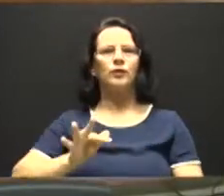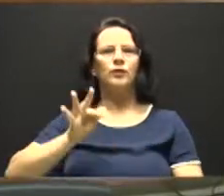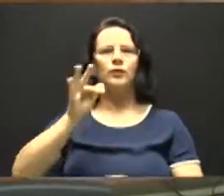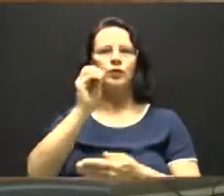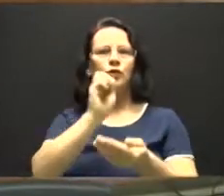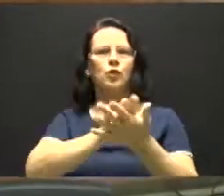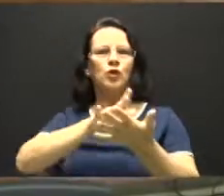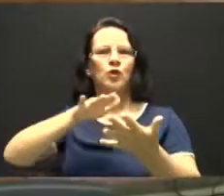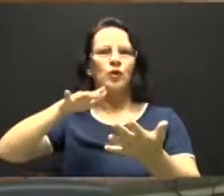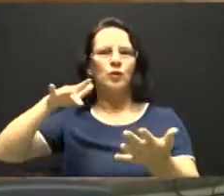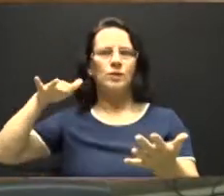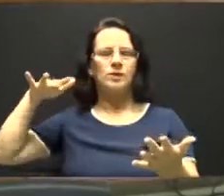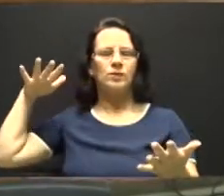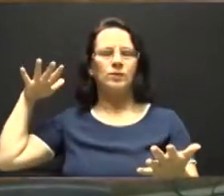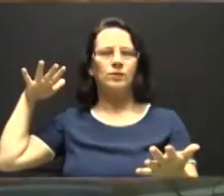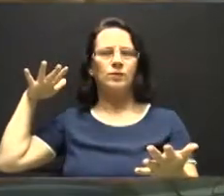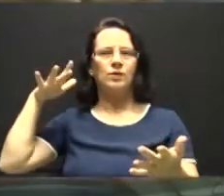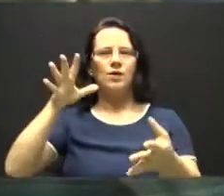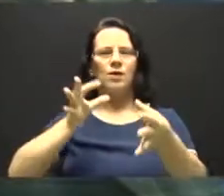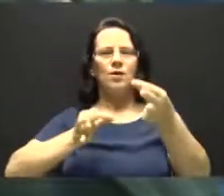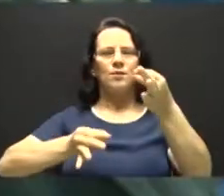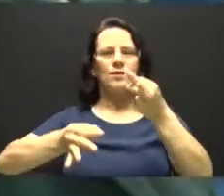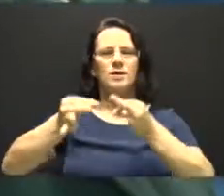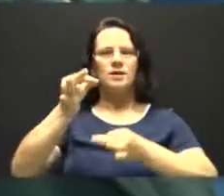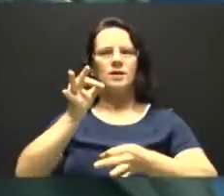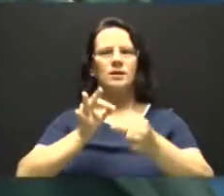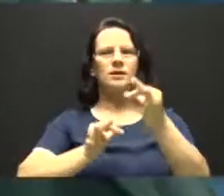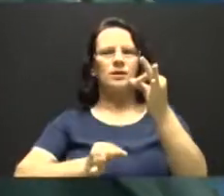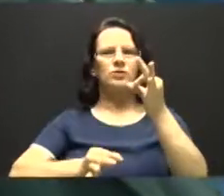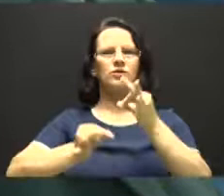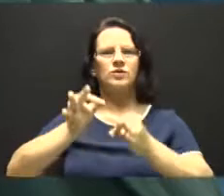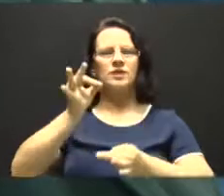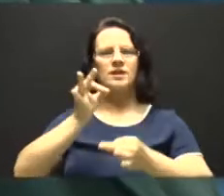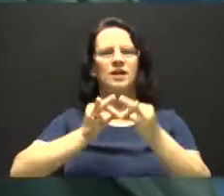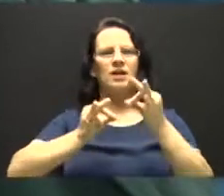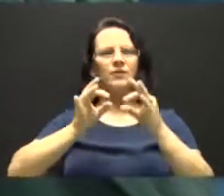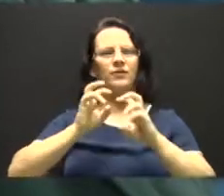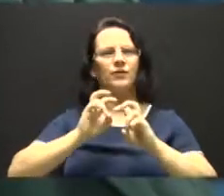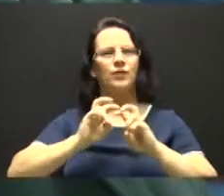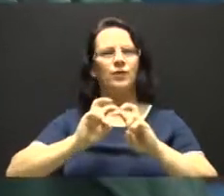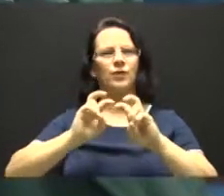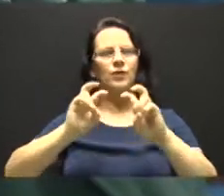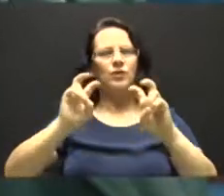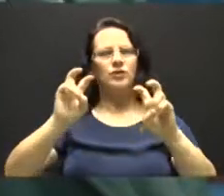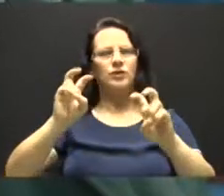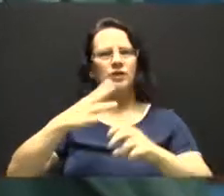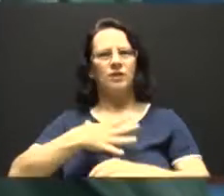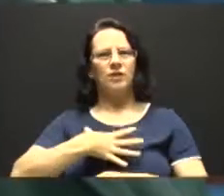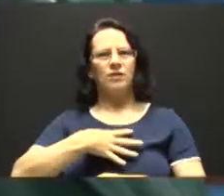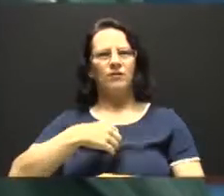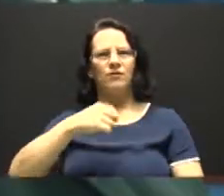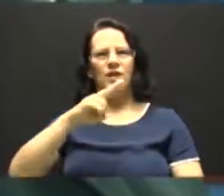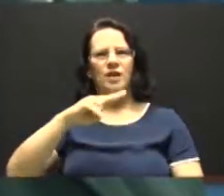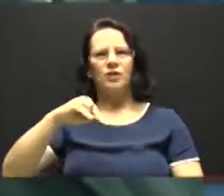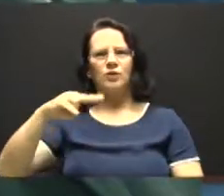vitória não passar mas se a justiça acaba ok